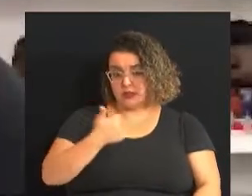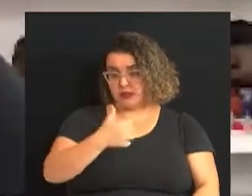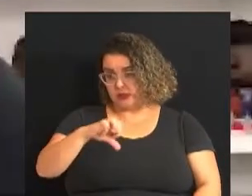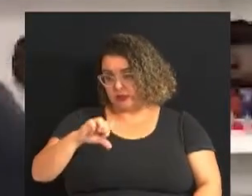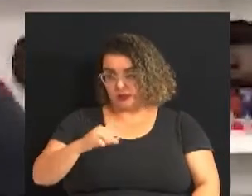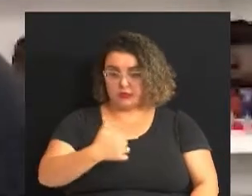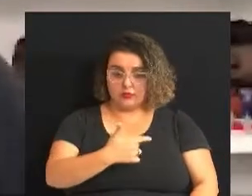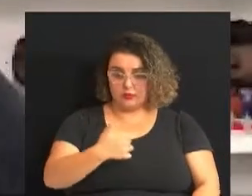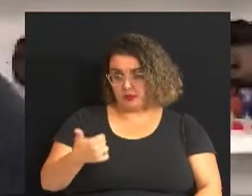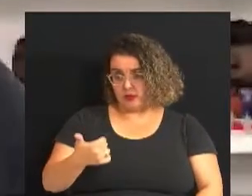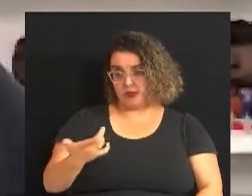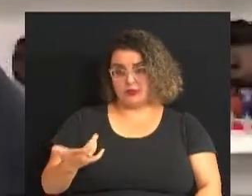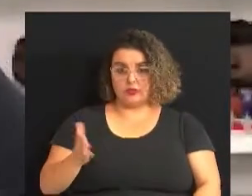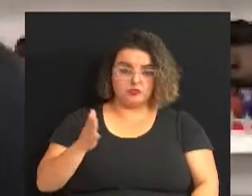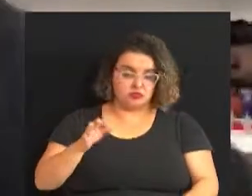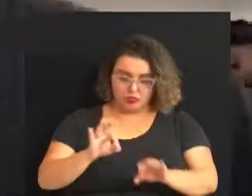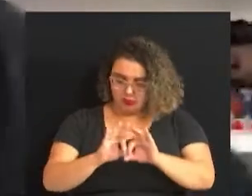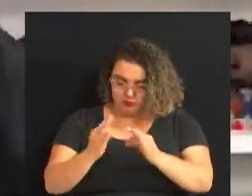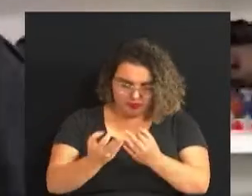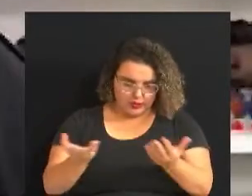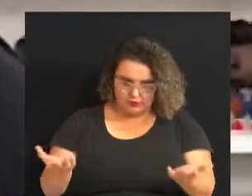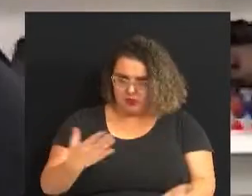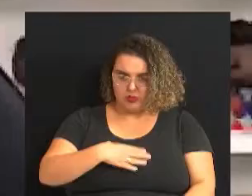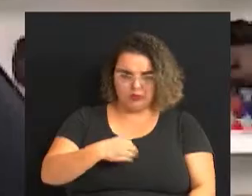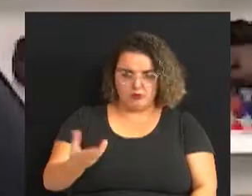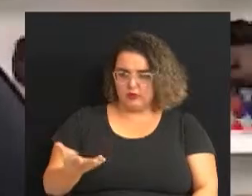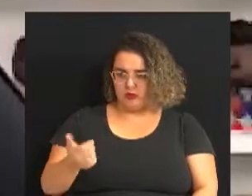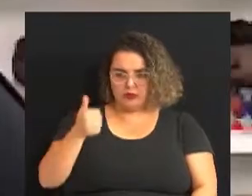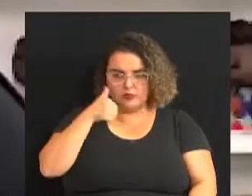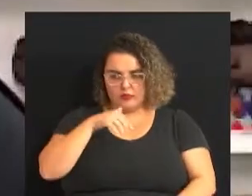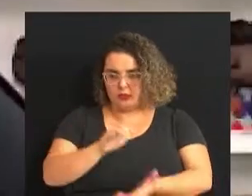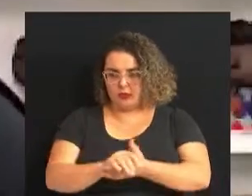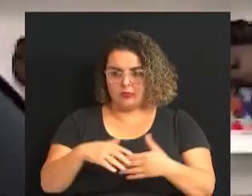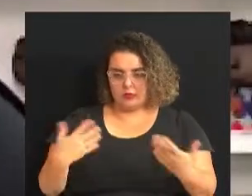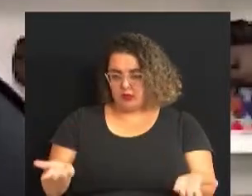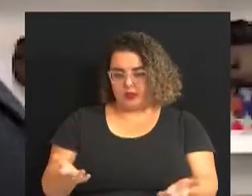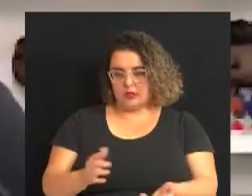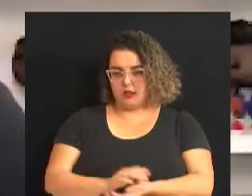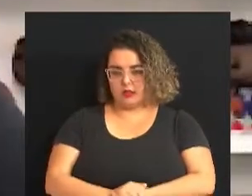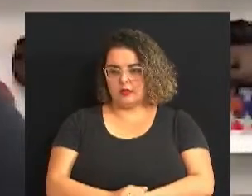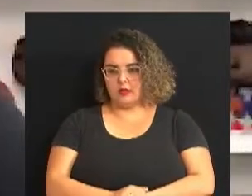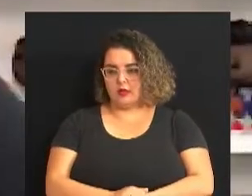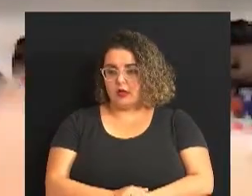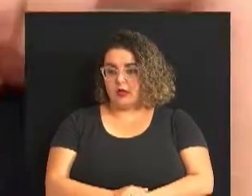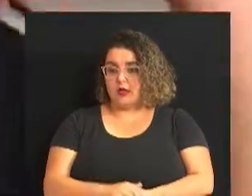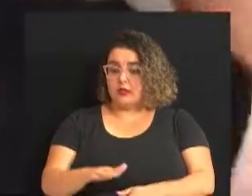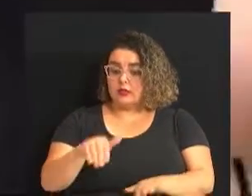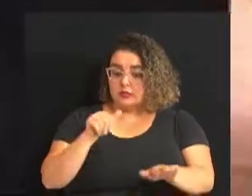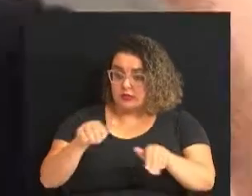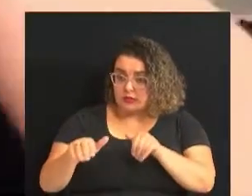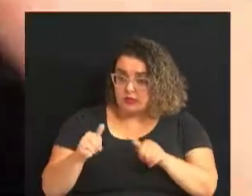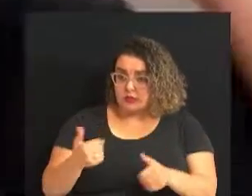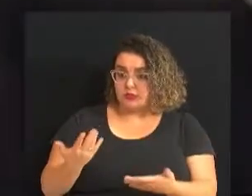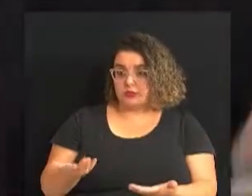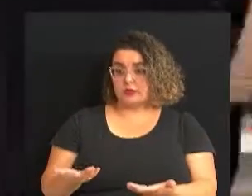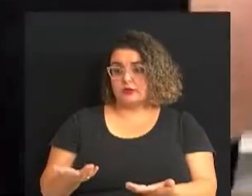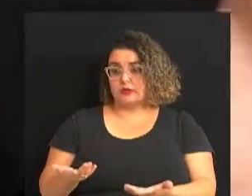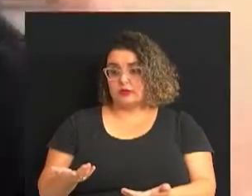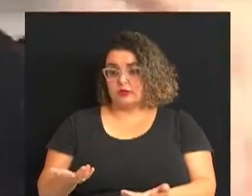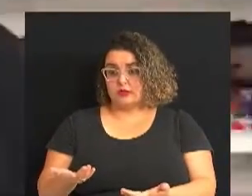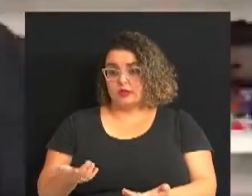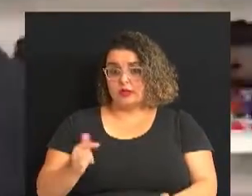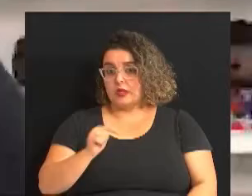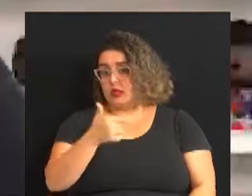alguns já com família, com filhos, com esposa e coisa e tal. Então esses caras são chamados, e alguns caras que não têm